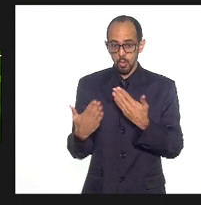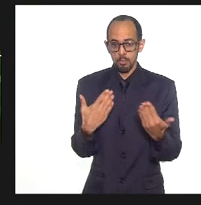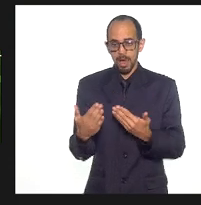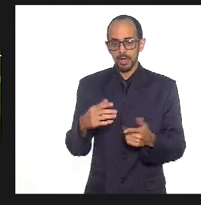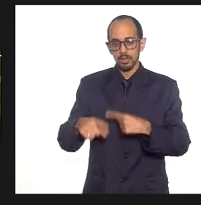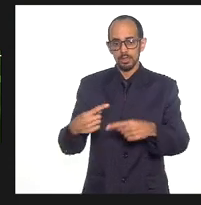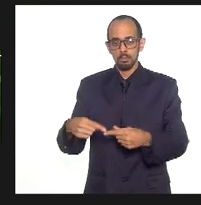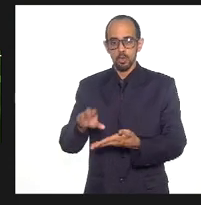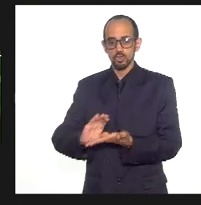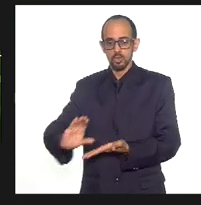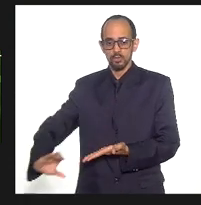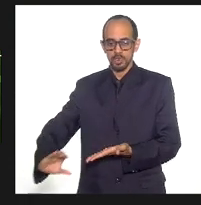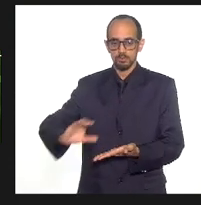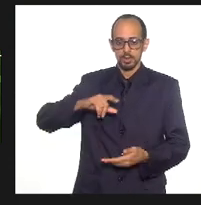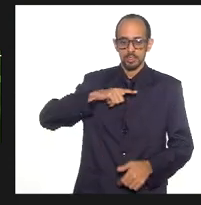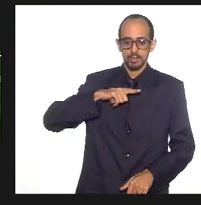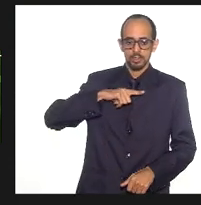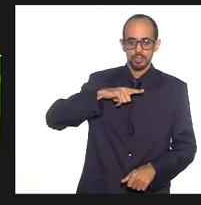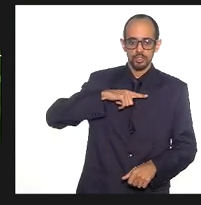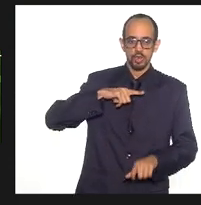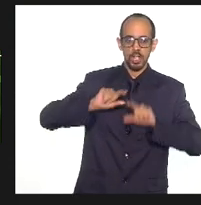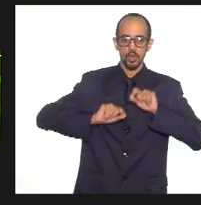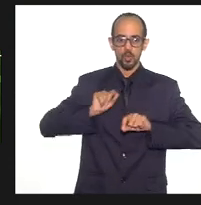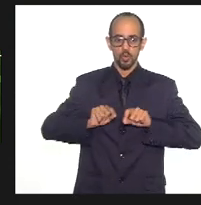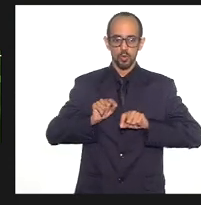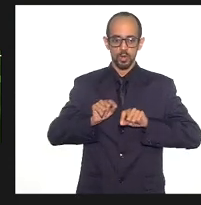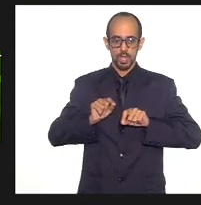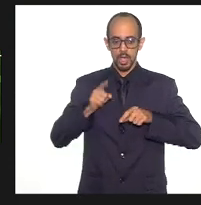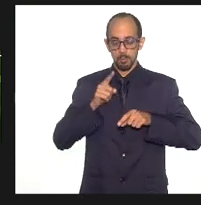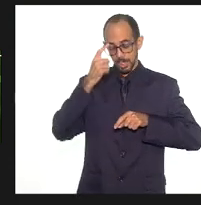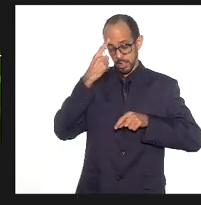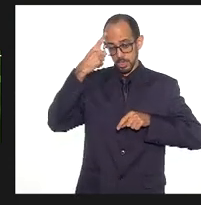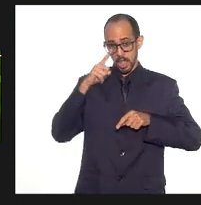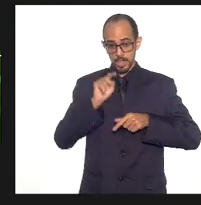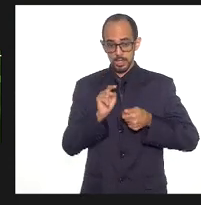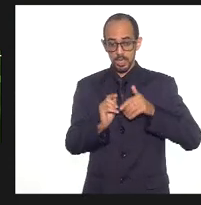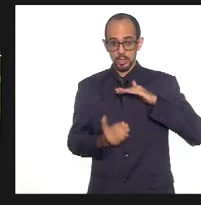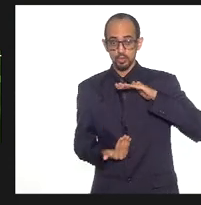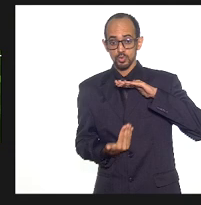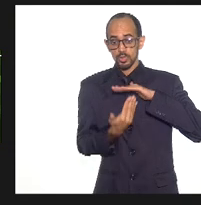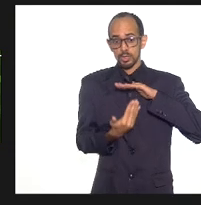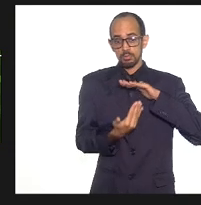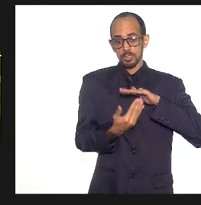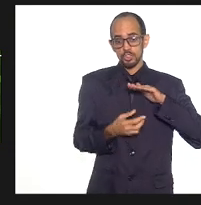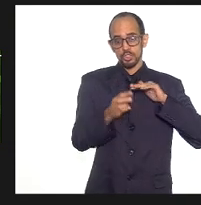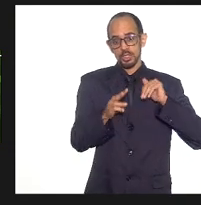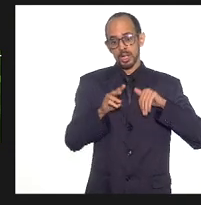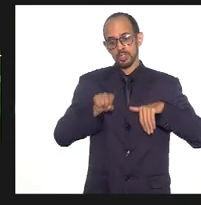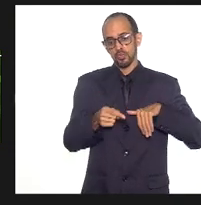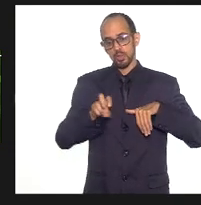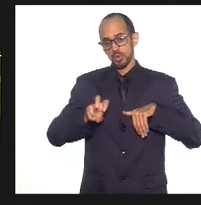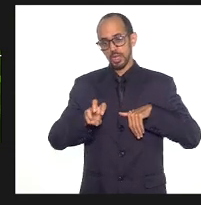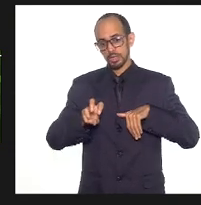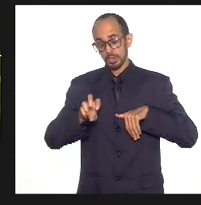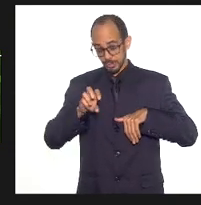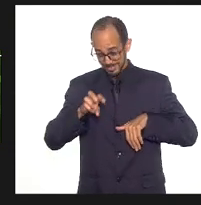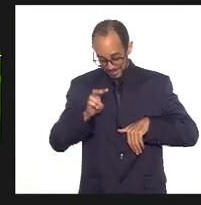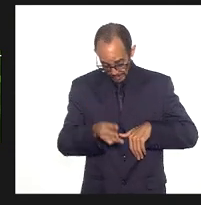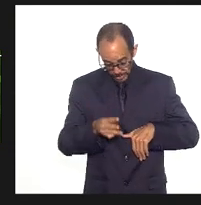anteriores, nós temos ali a visão de se chegar a 3,3 milhões de barris de óleo equivalente